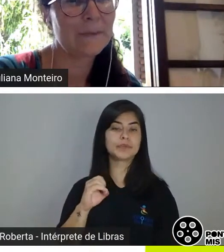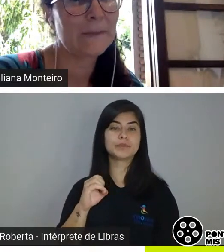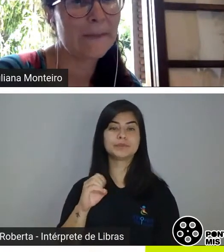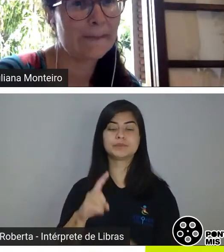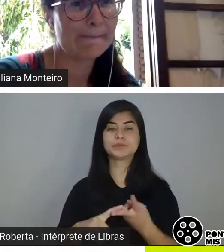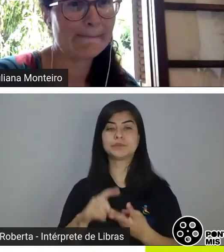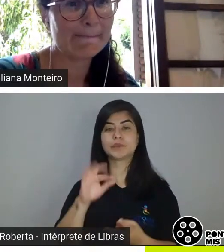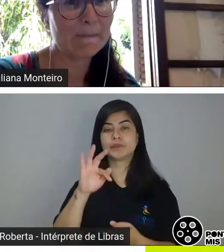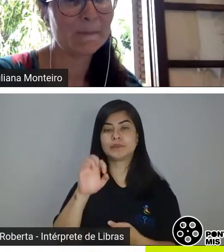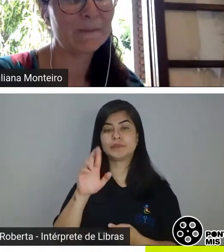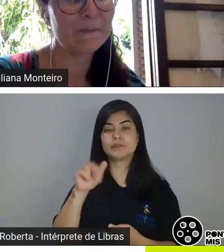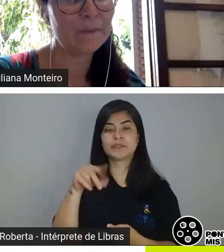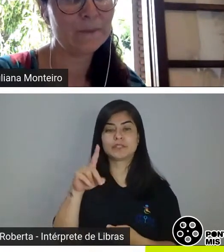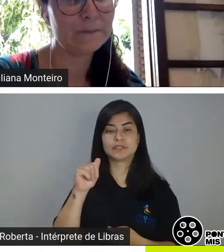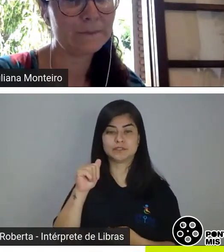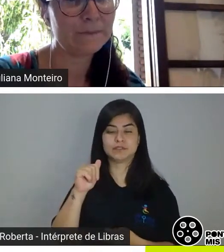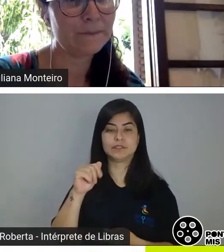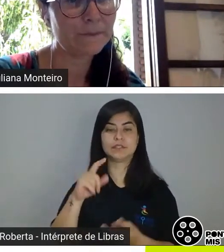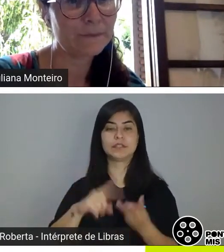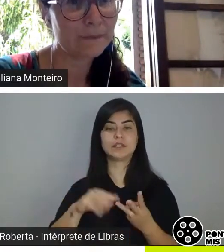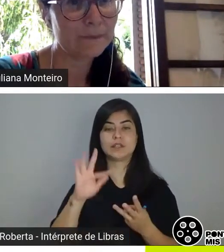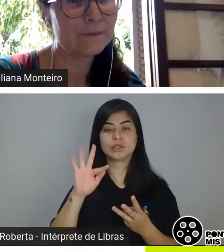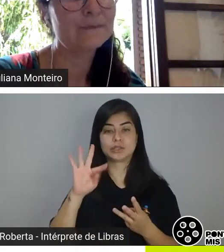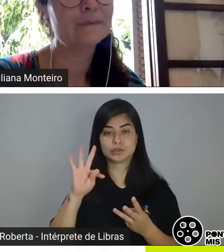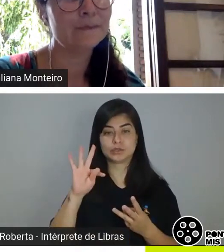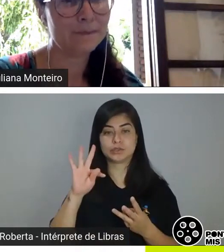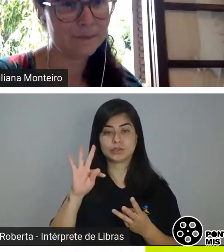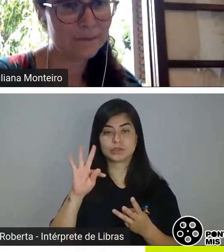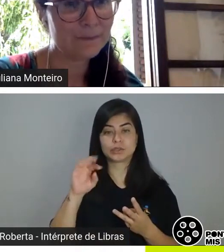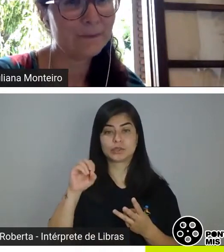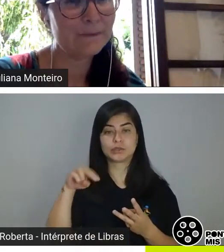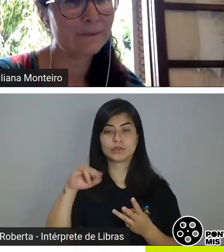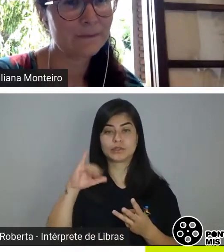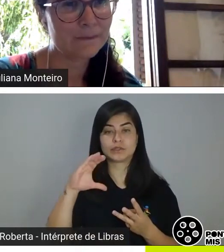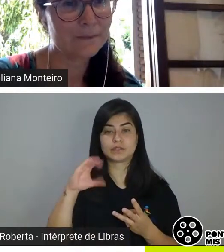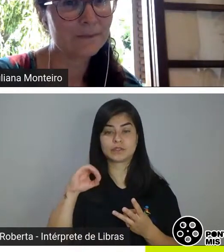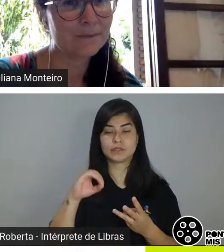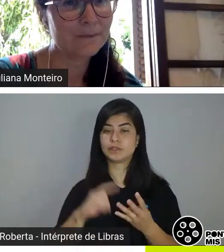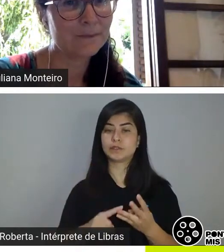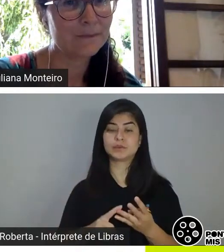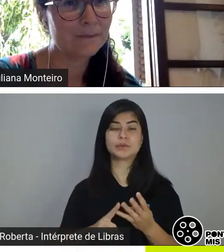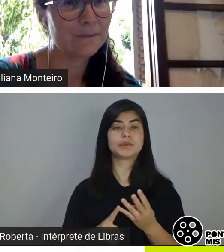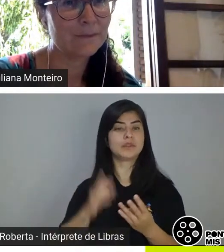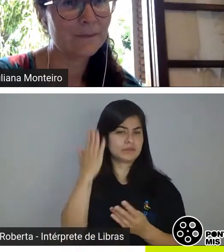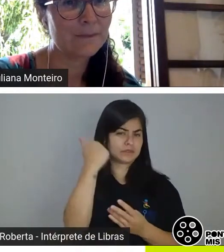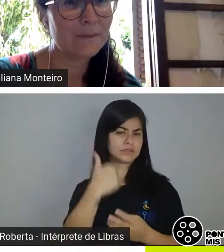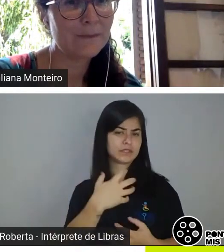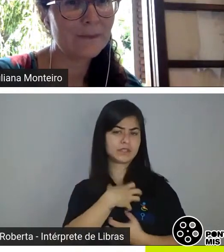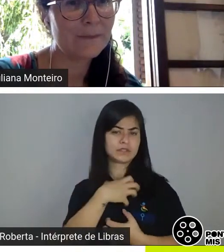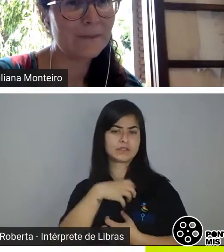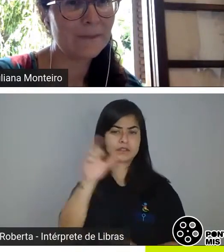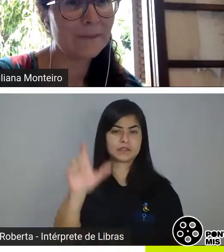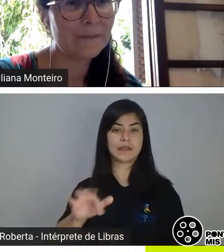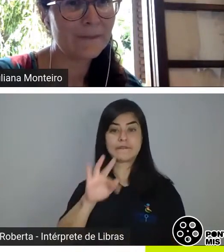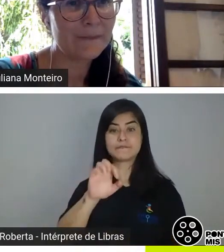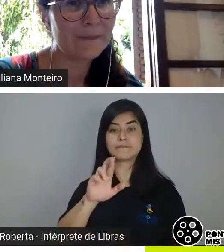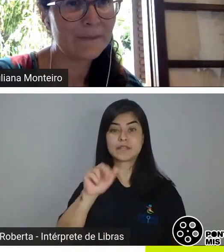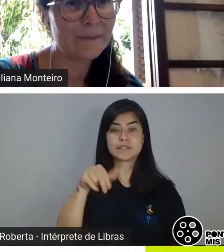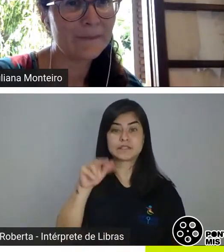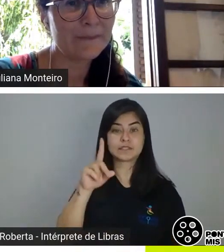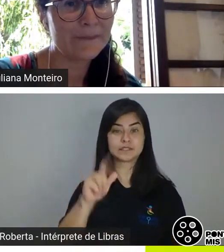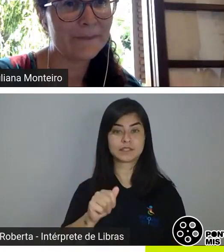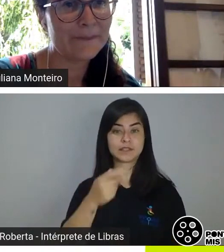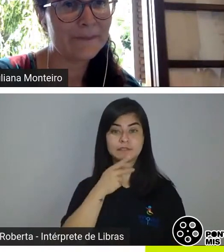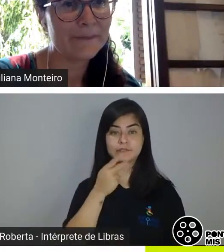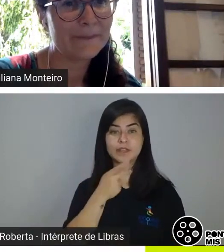para a Fernanda Montenegro, eu sei como a Fernanda fala, né? Então, assim... No Doce de Mãe, tinha